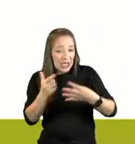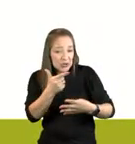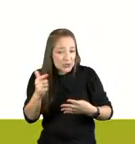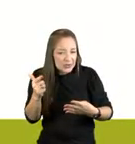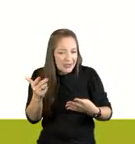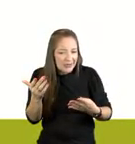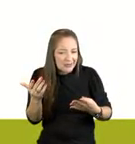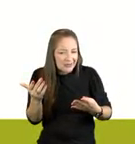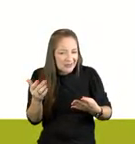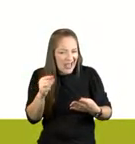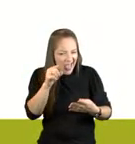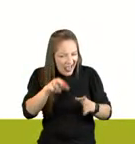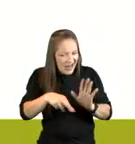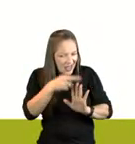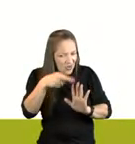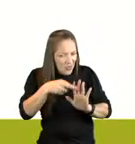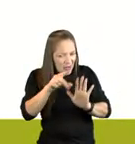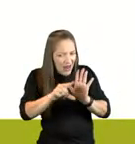regulamentada? Não.